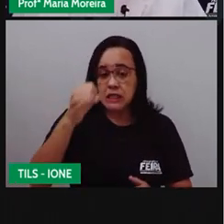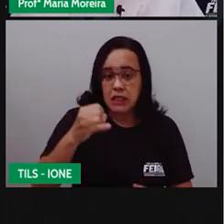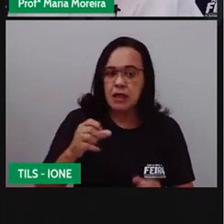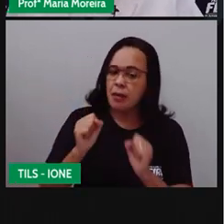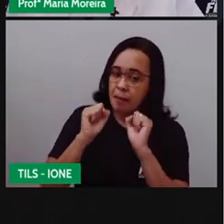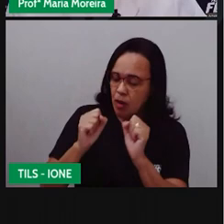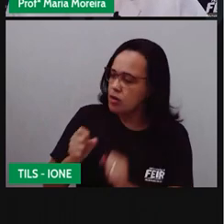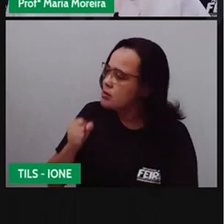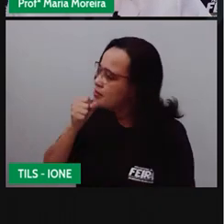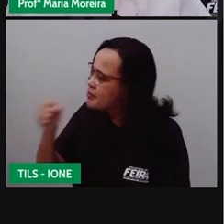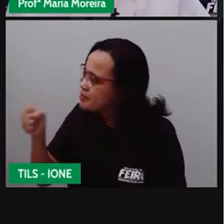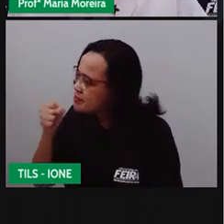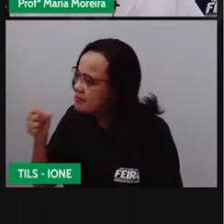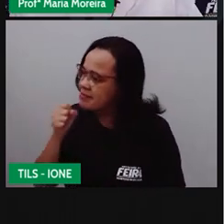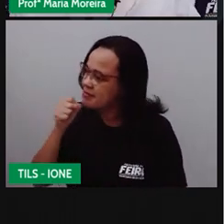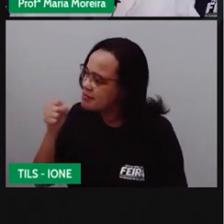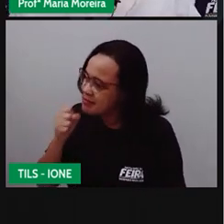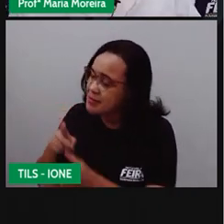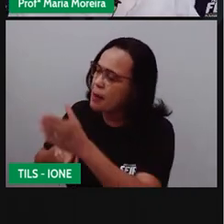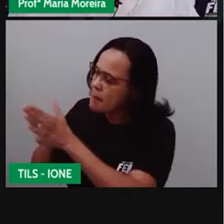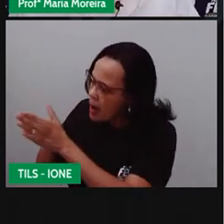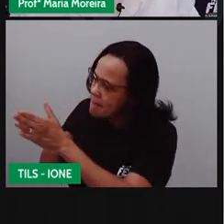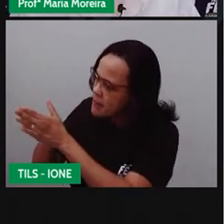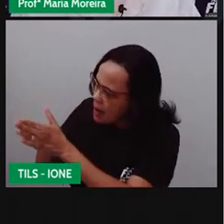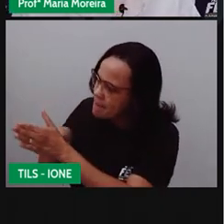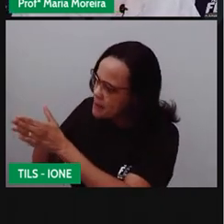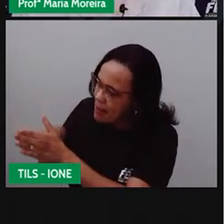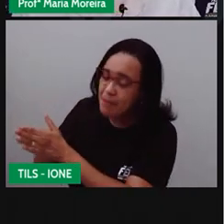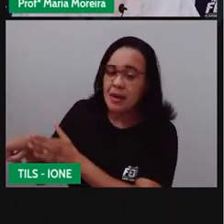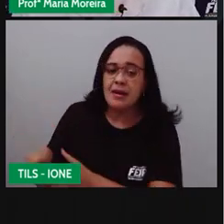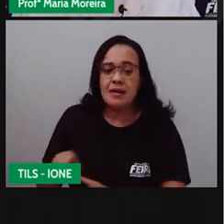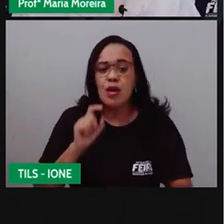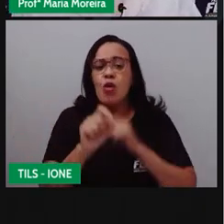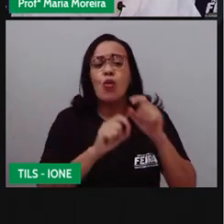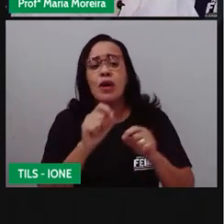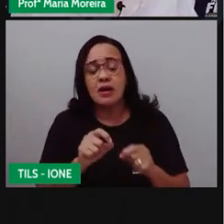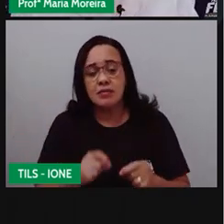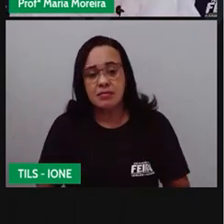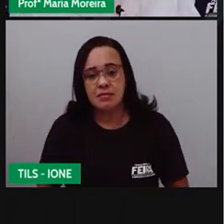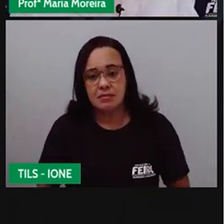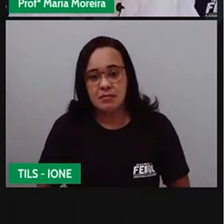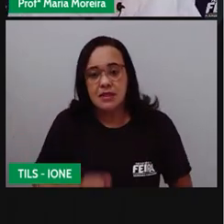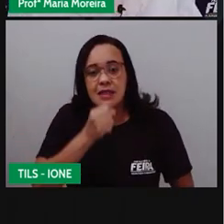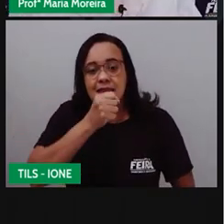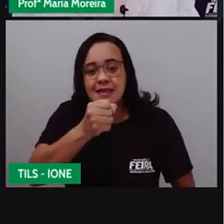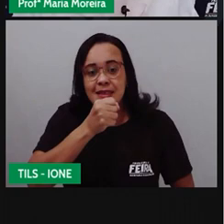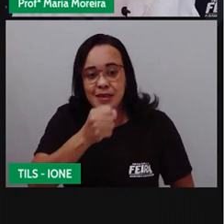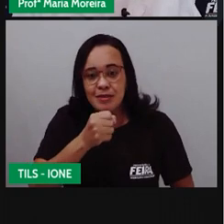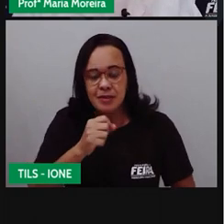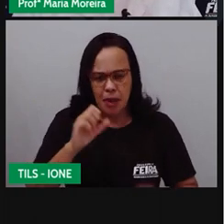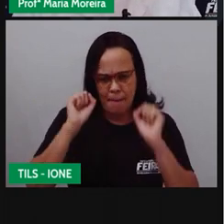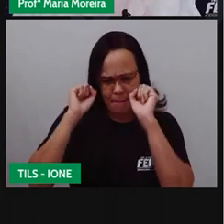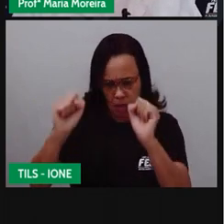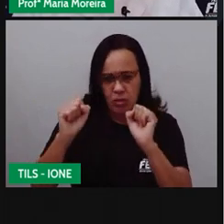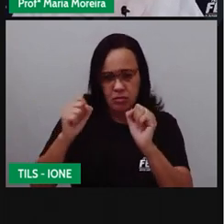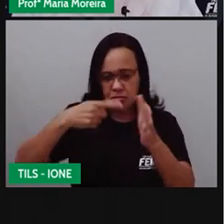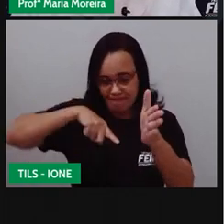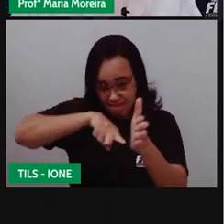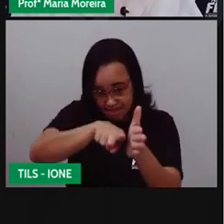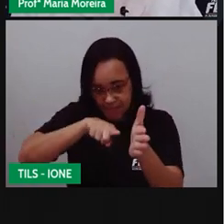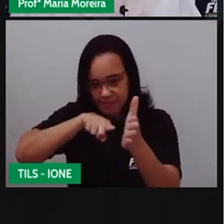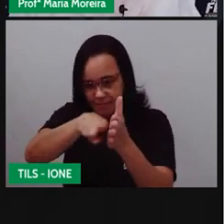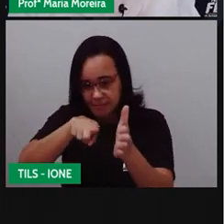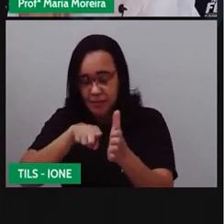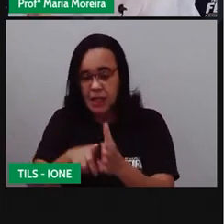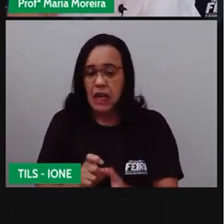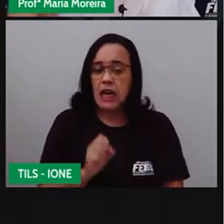a própria pessoa. Ah, eu posso perguntar para a própria pessoa? Pode. Então, se eu quero saber, né? Sobre